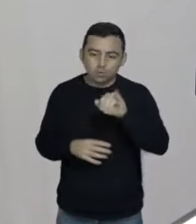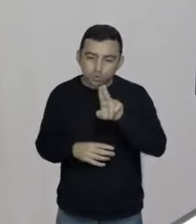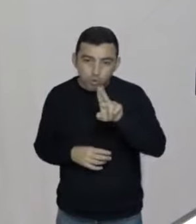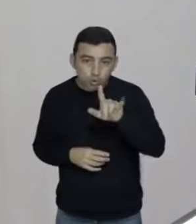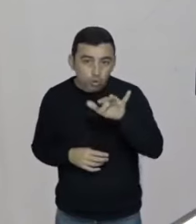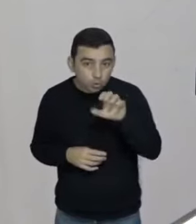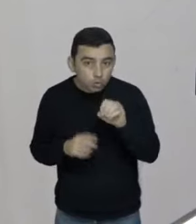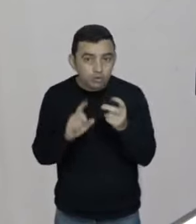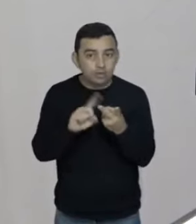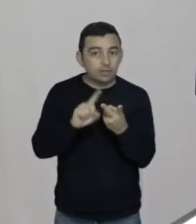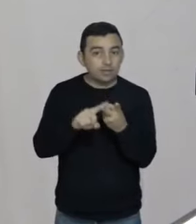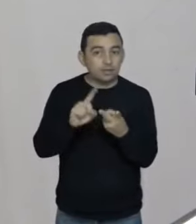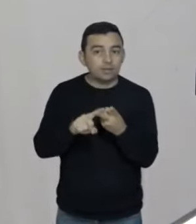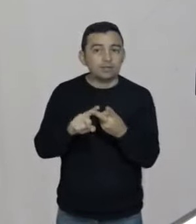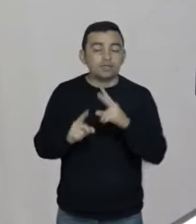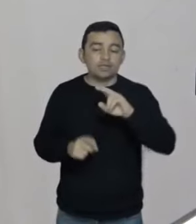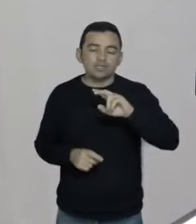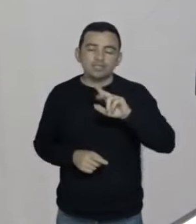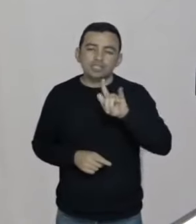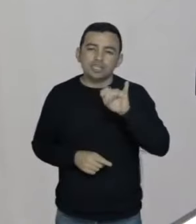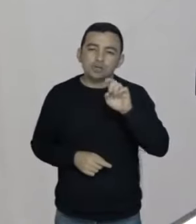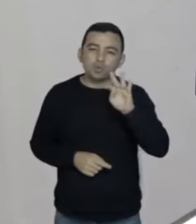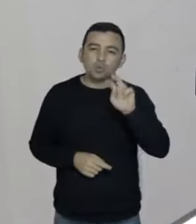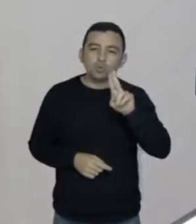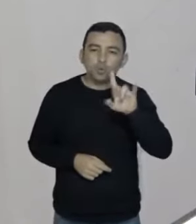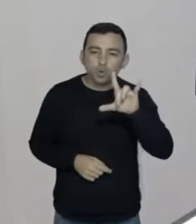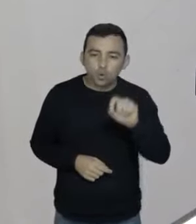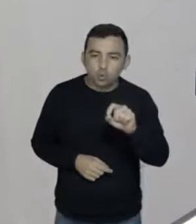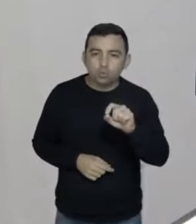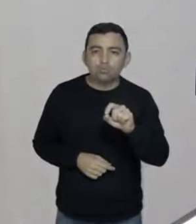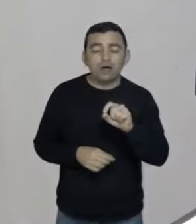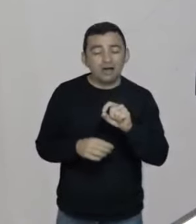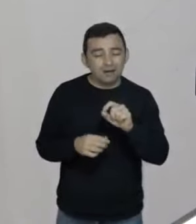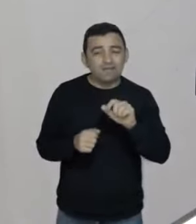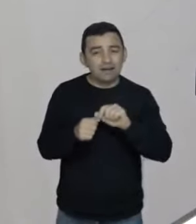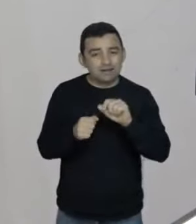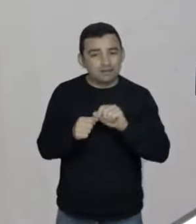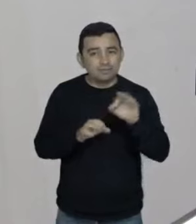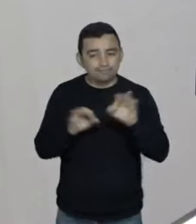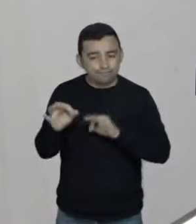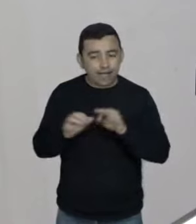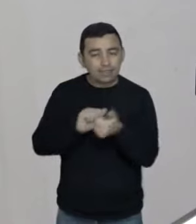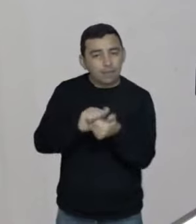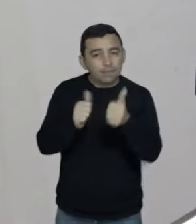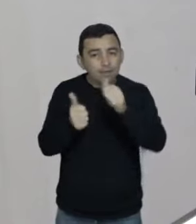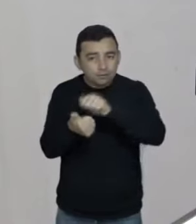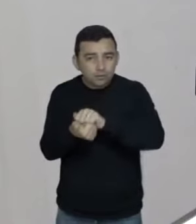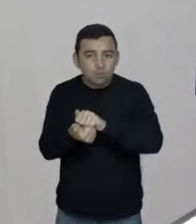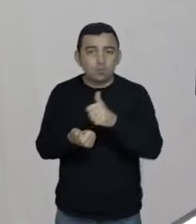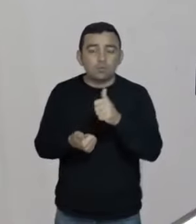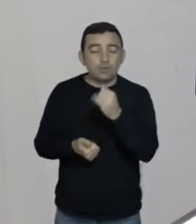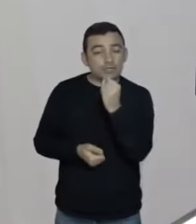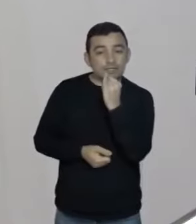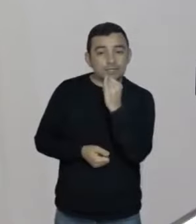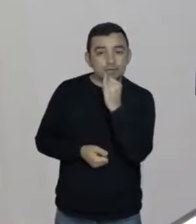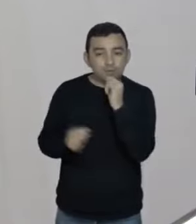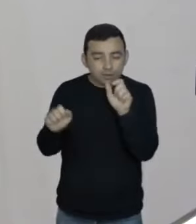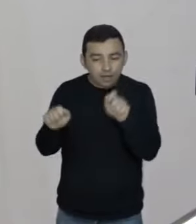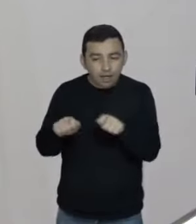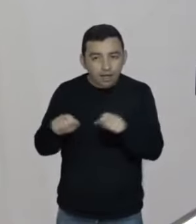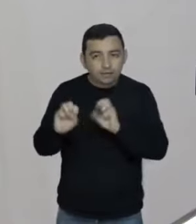Neves e também da Getúlio Vargas para realizar algumas adaptações para que por exemplo o